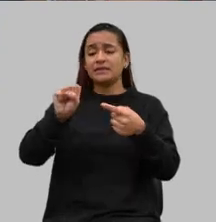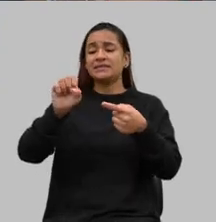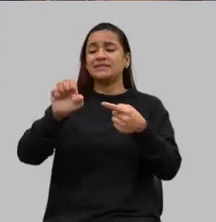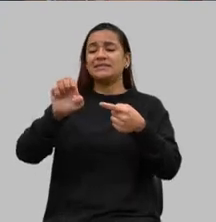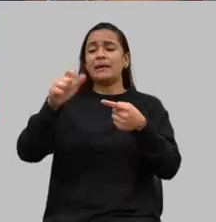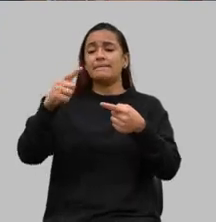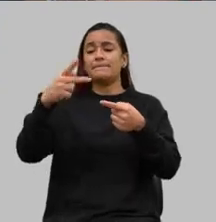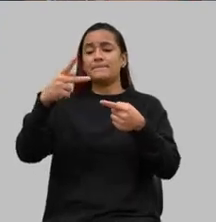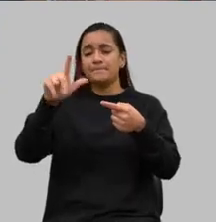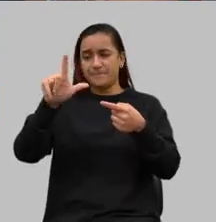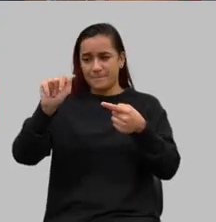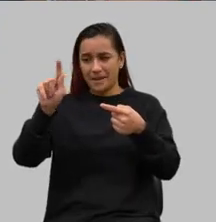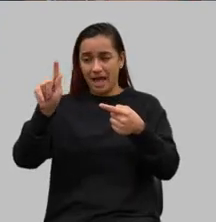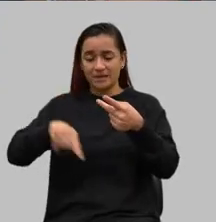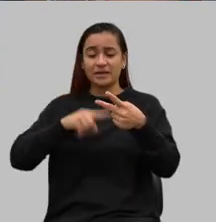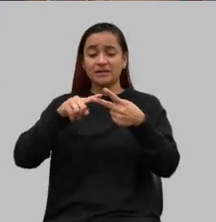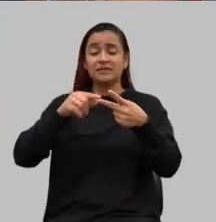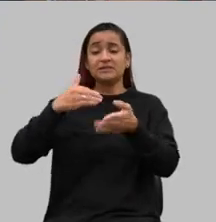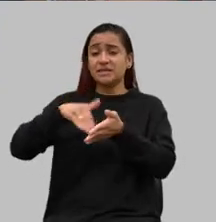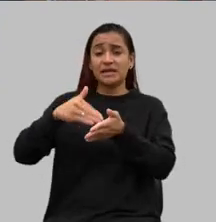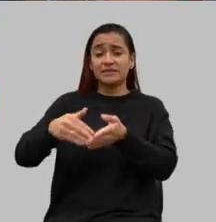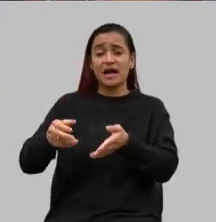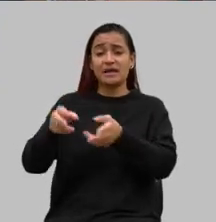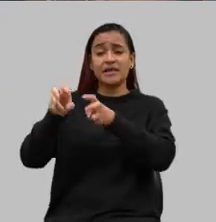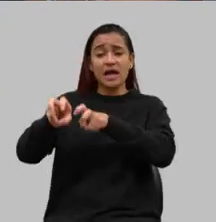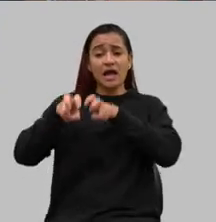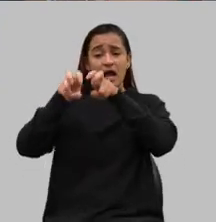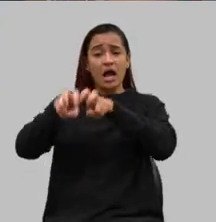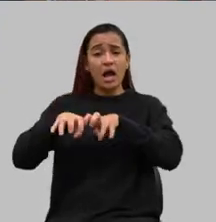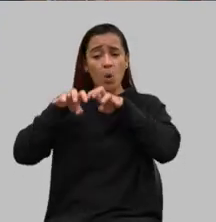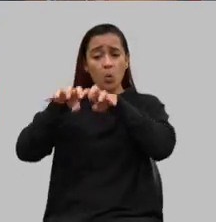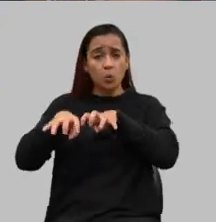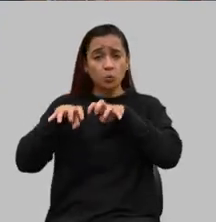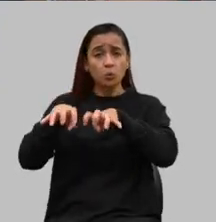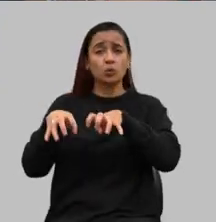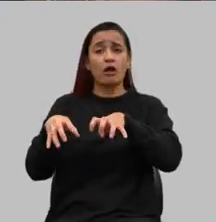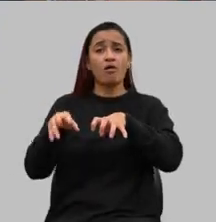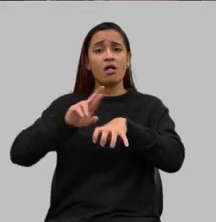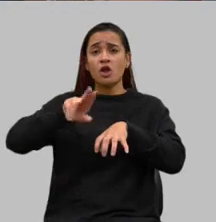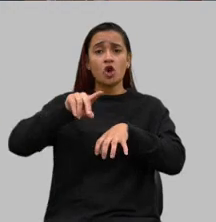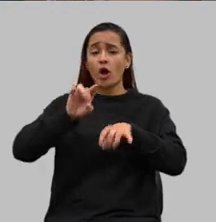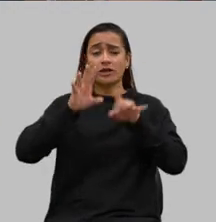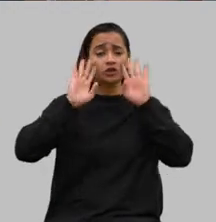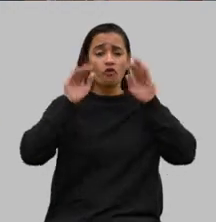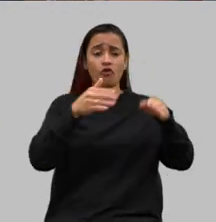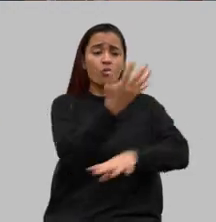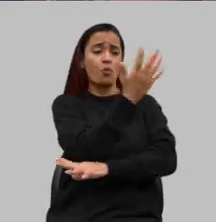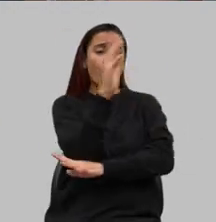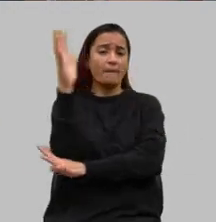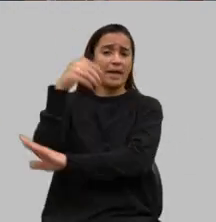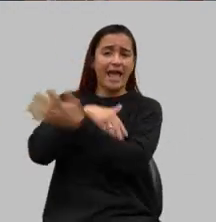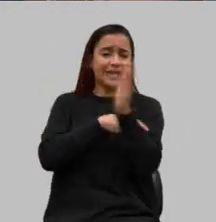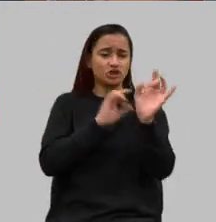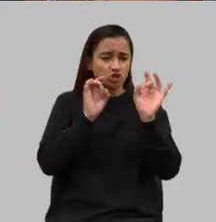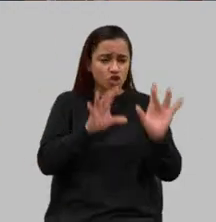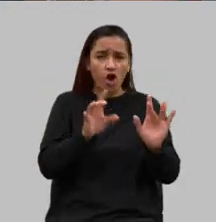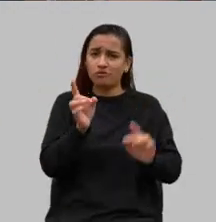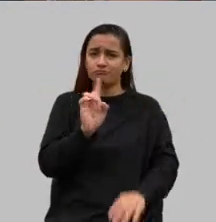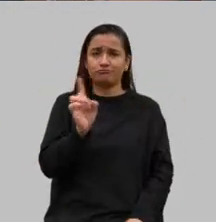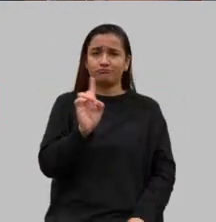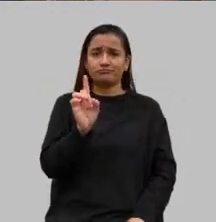agricultura então a palavra final não fica com meio ambiente só não fica com meio ambiente só então dizer que